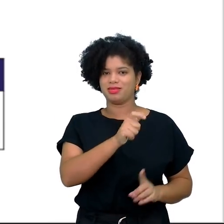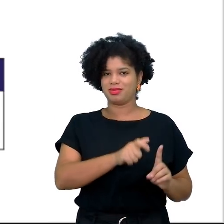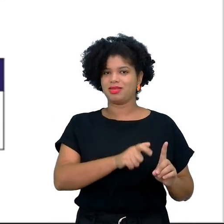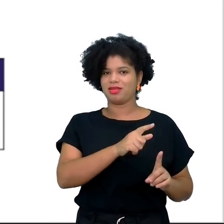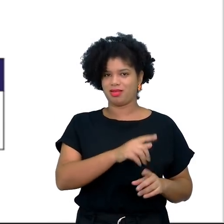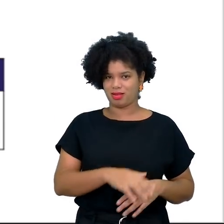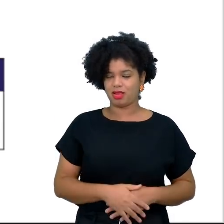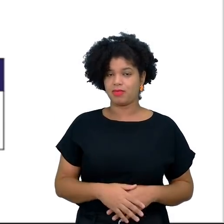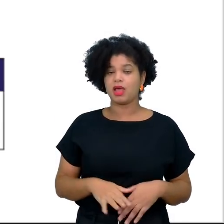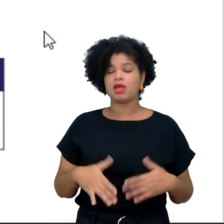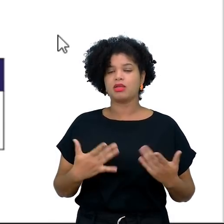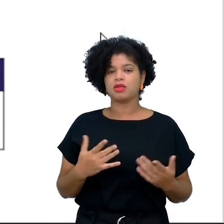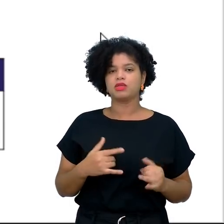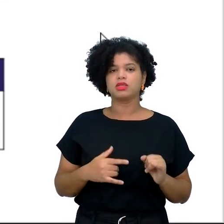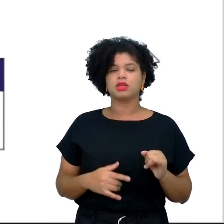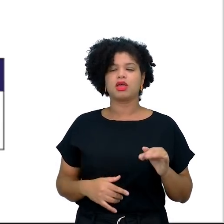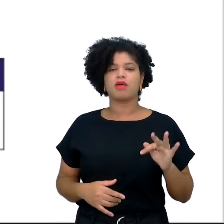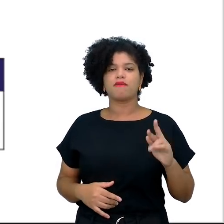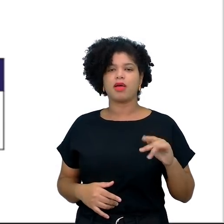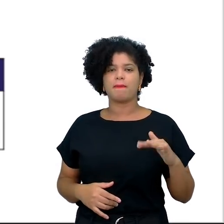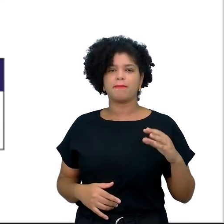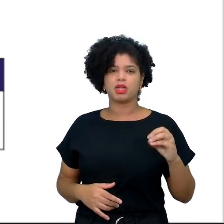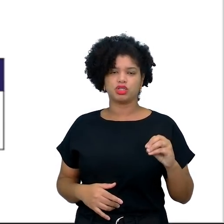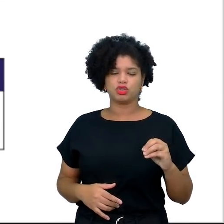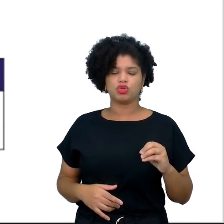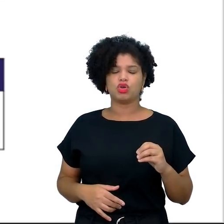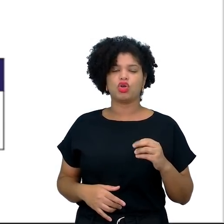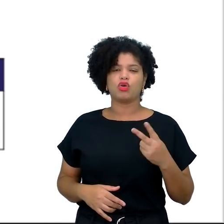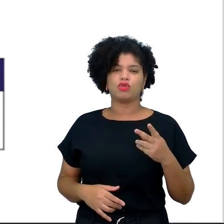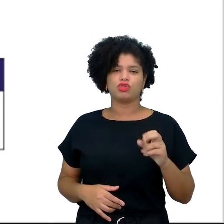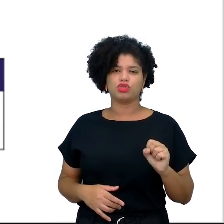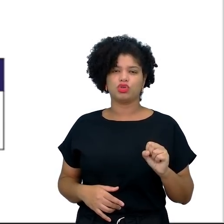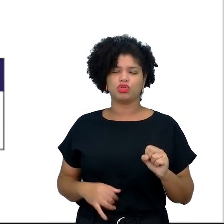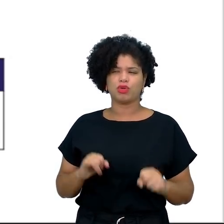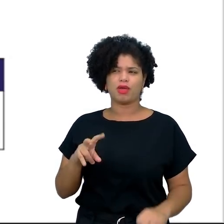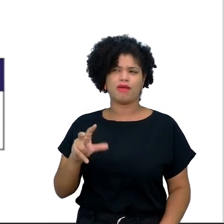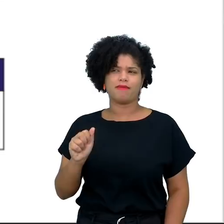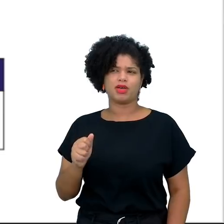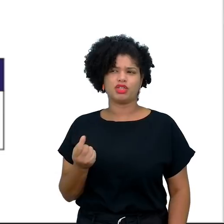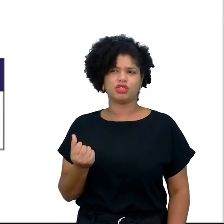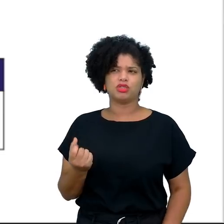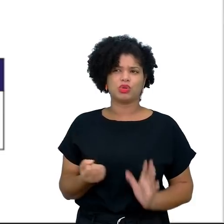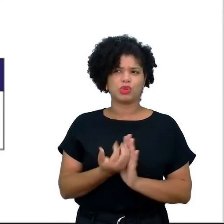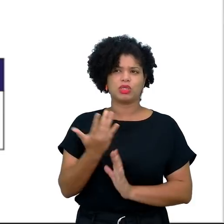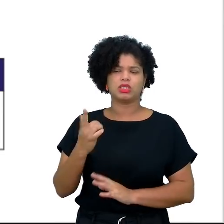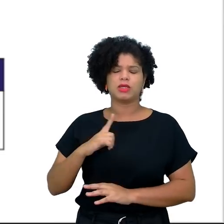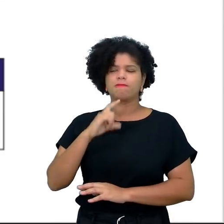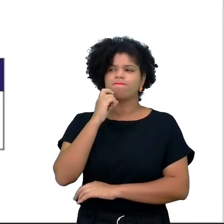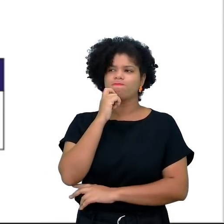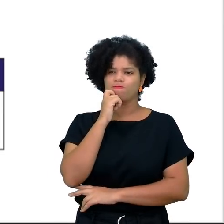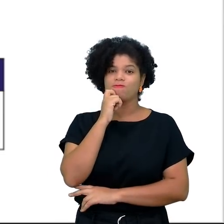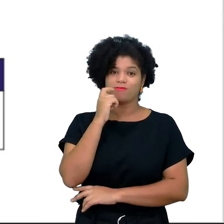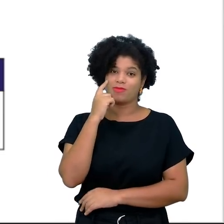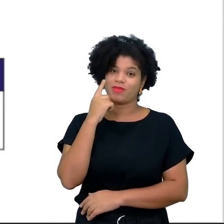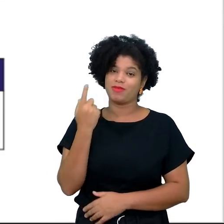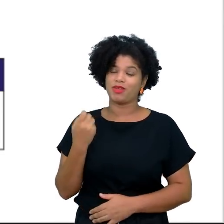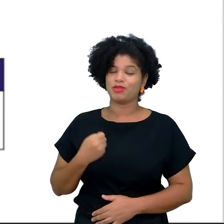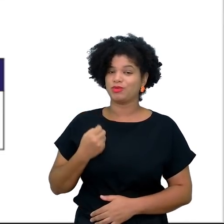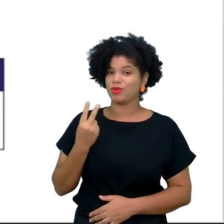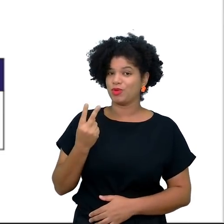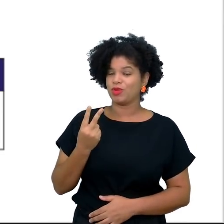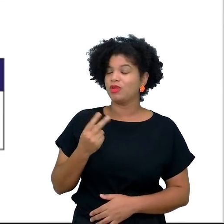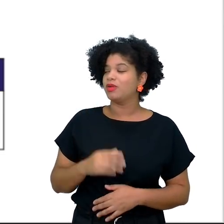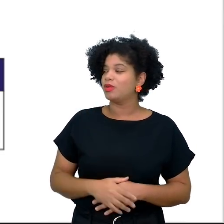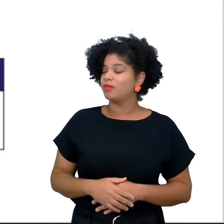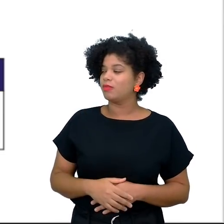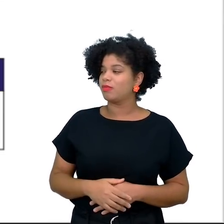se Fabrício tem 28, quantos reais tem o Ivan? Então, na situação 2, a ideia